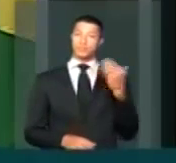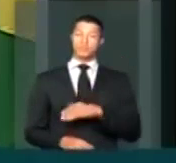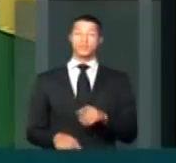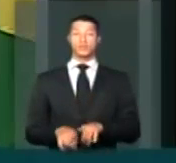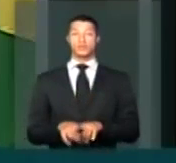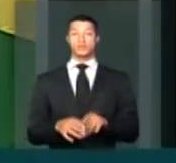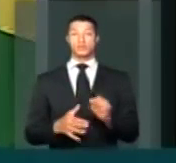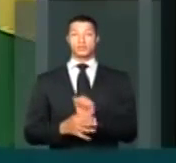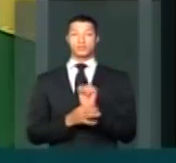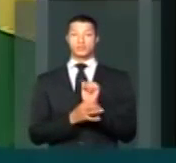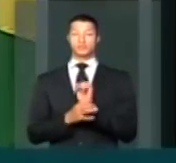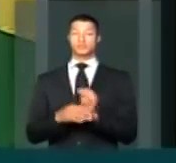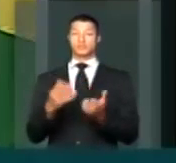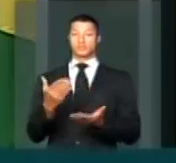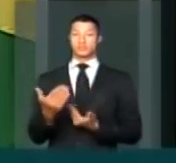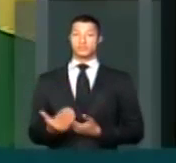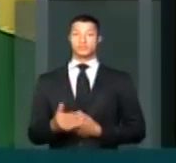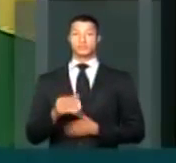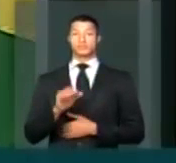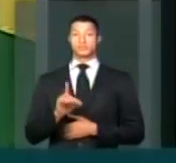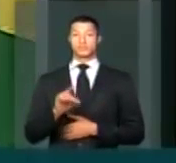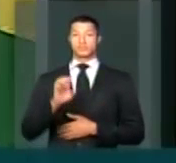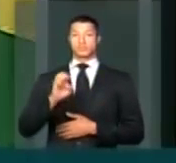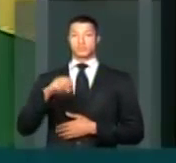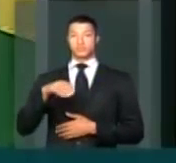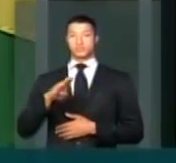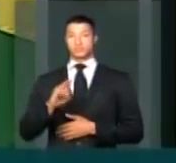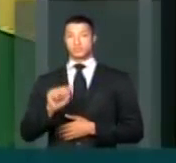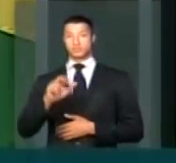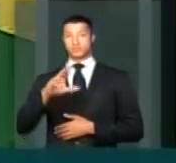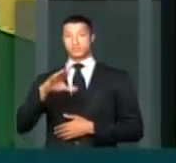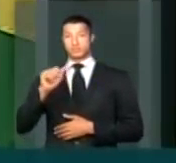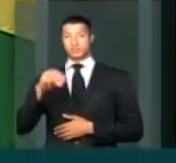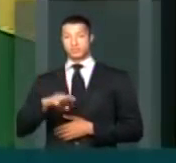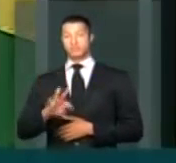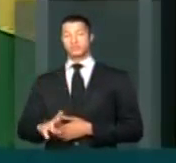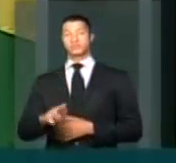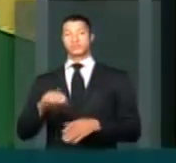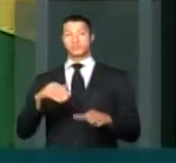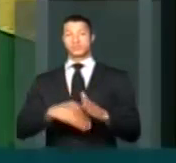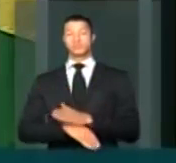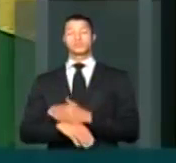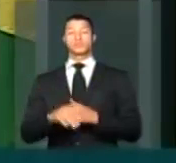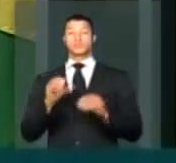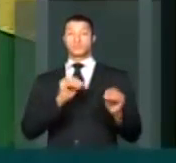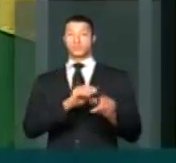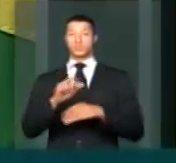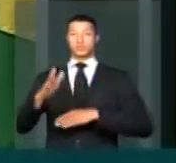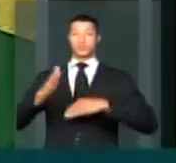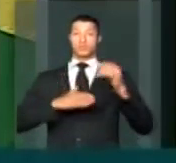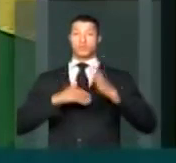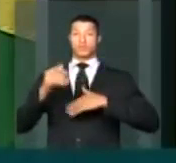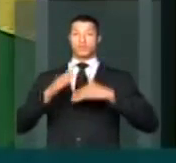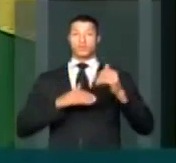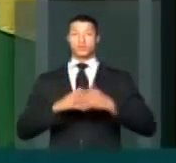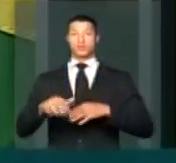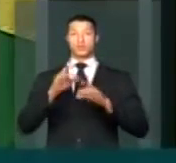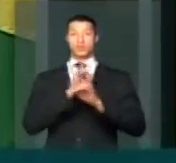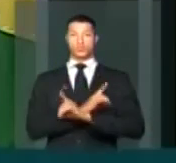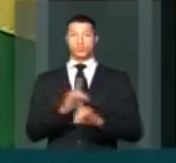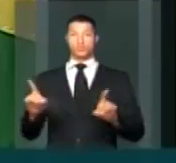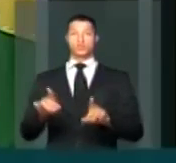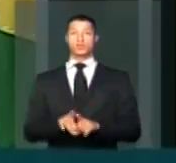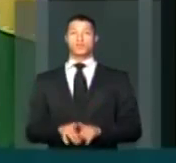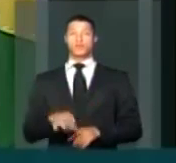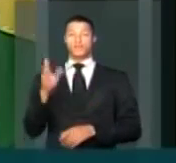providencialmente garante a esses jovens embarcar no trem que lhes foi vetado no tempo oportuno, o ensino profissionalizante denuncia